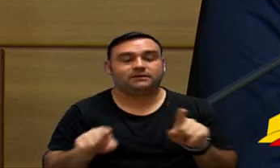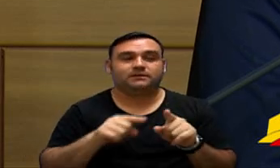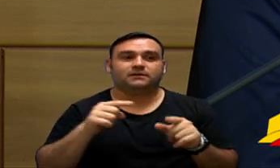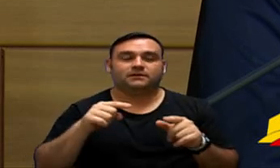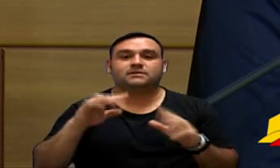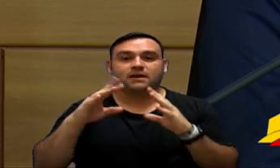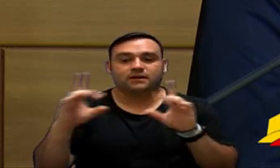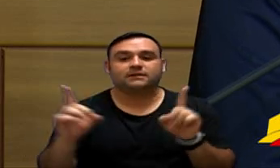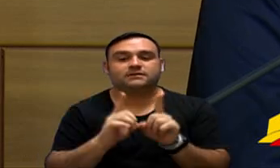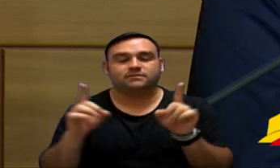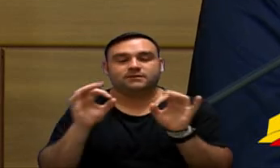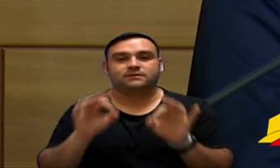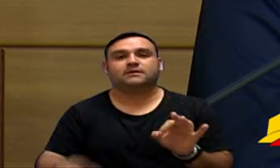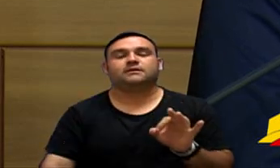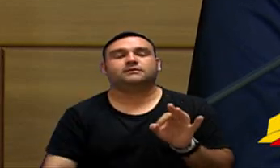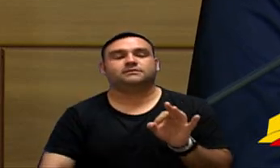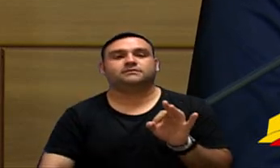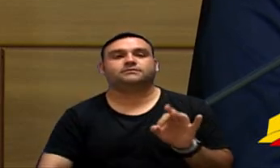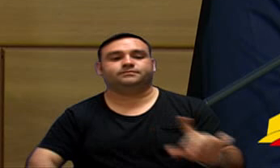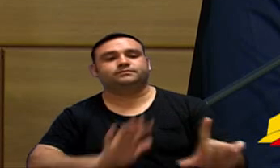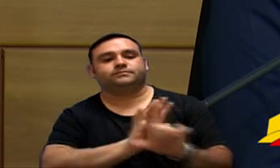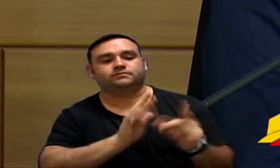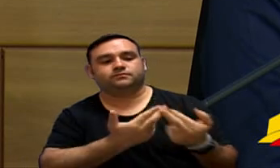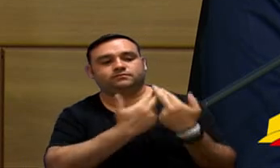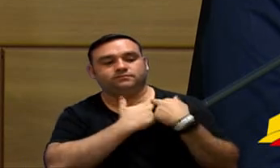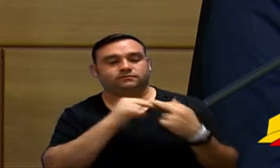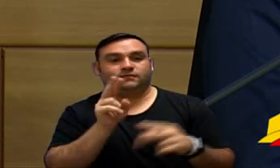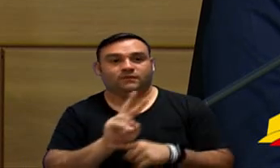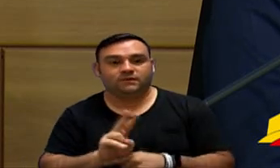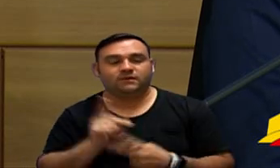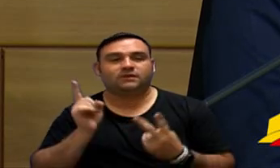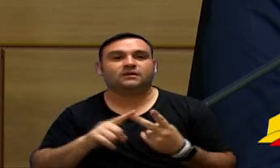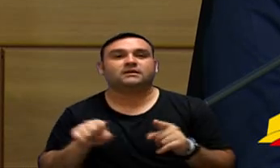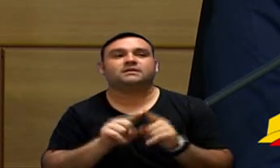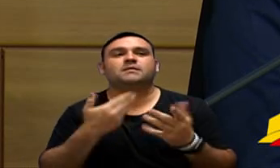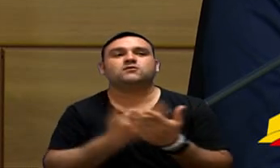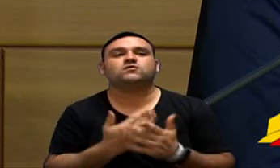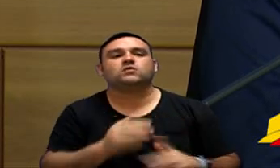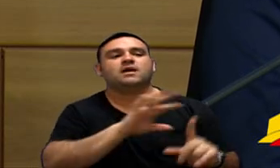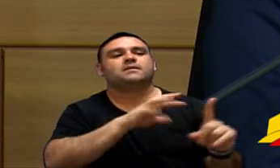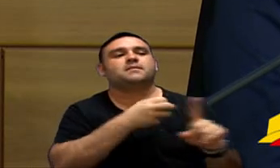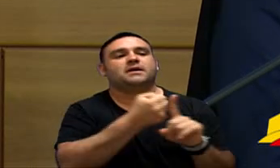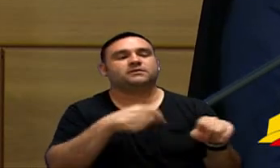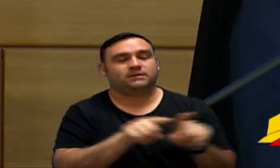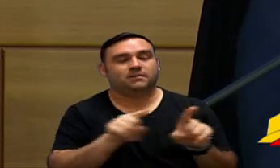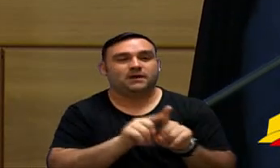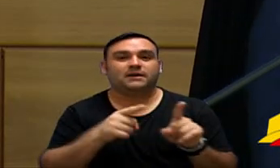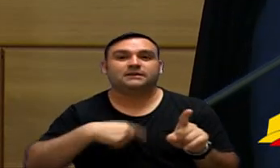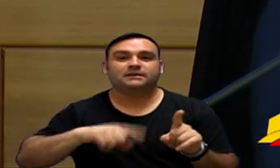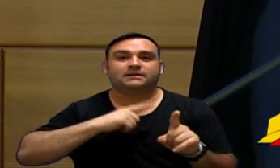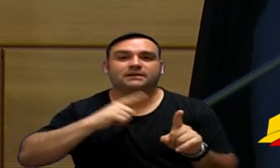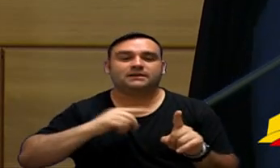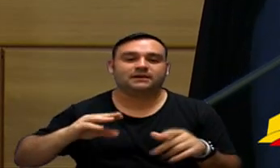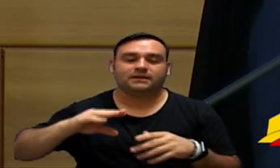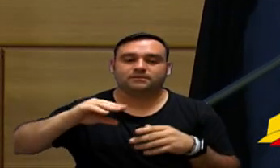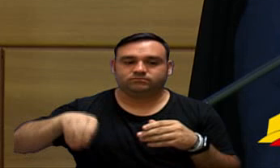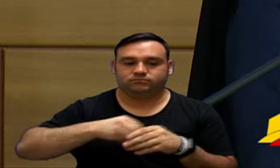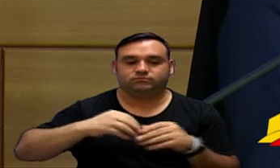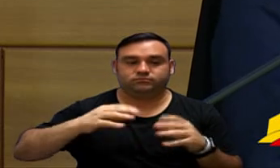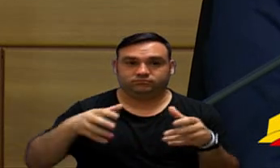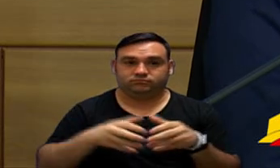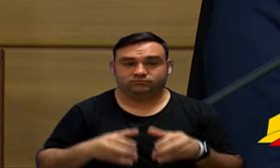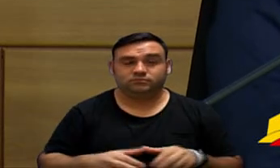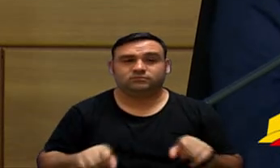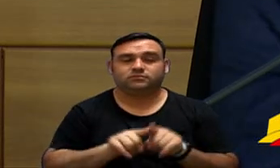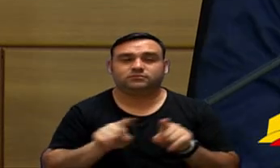esse atendimento, né, a lei de responsabilidade fiscal, o estudo de impacto que a gente faz para acrescentar essas categorias,